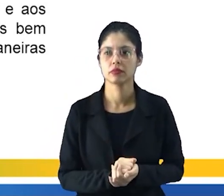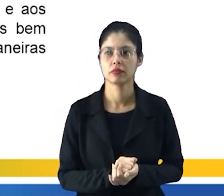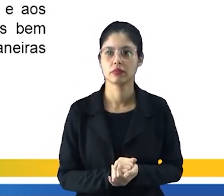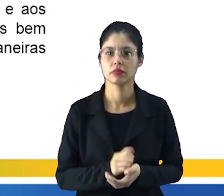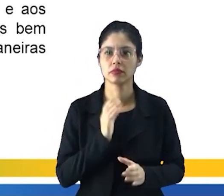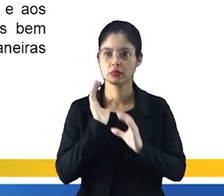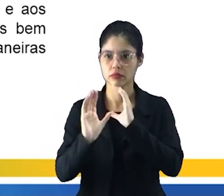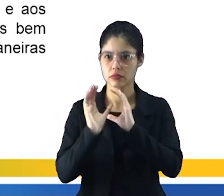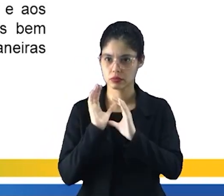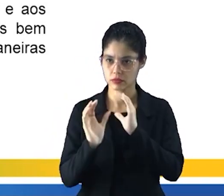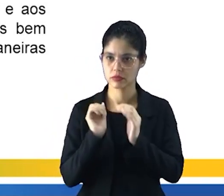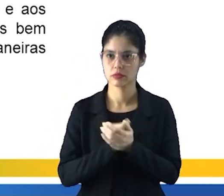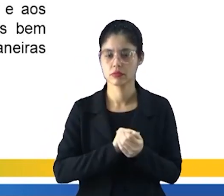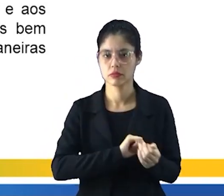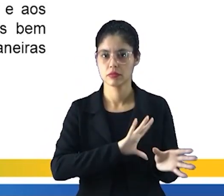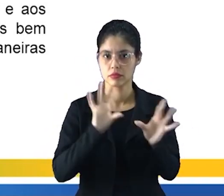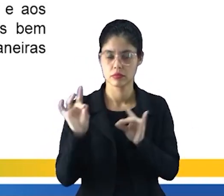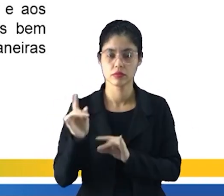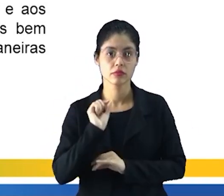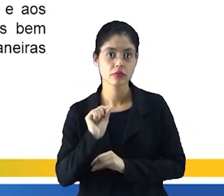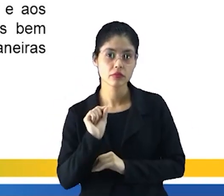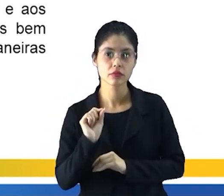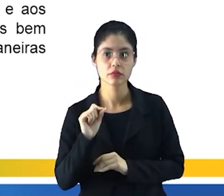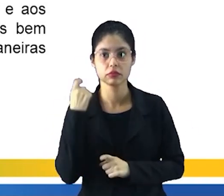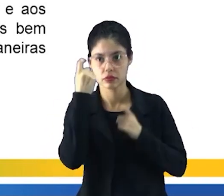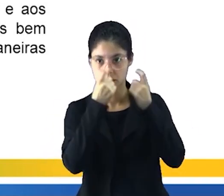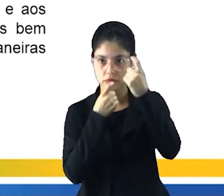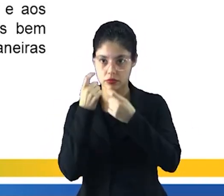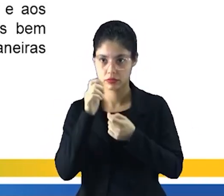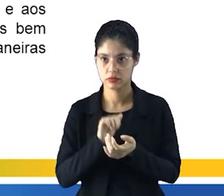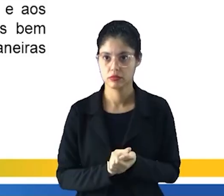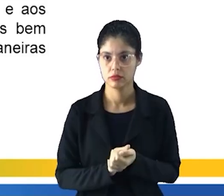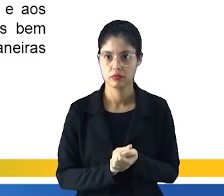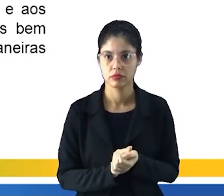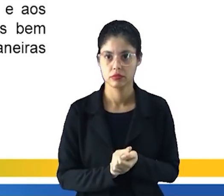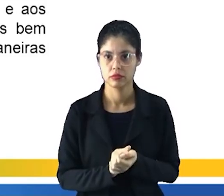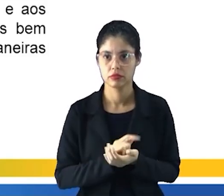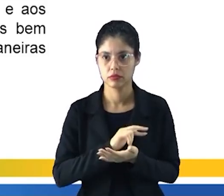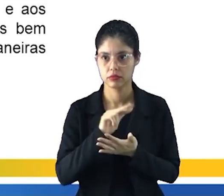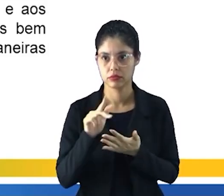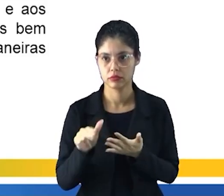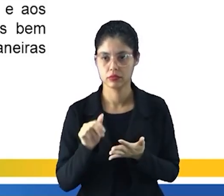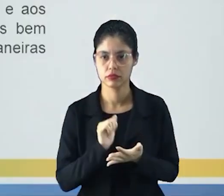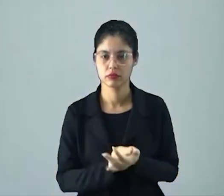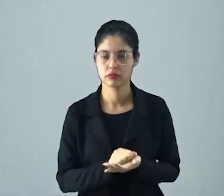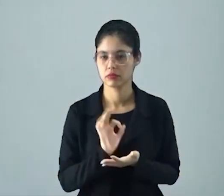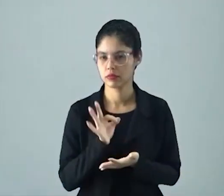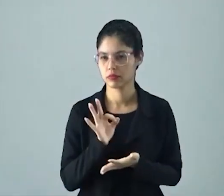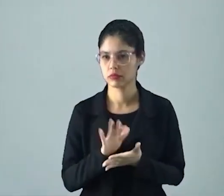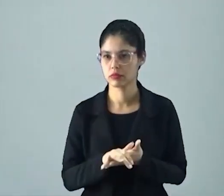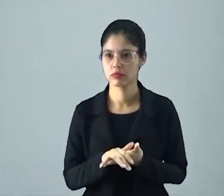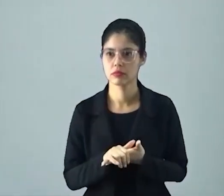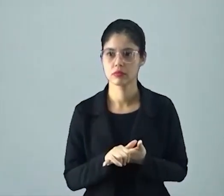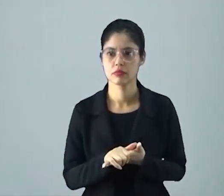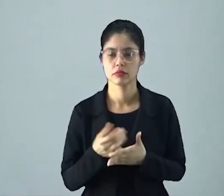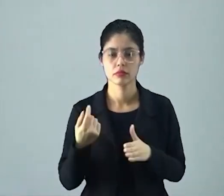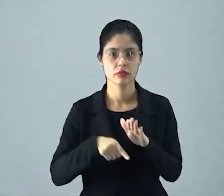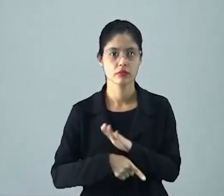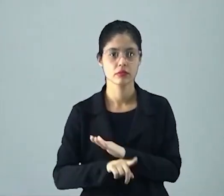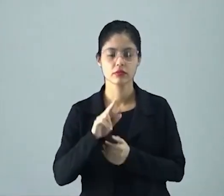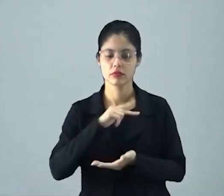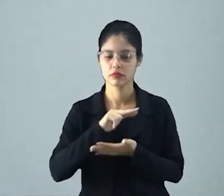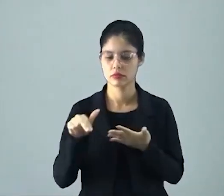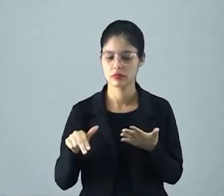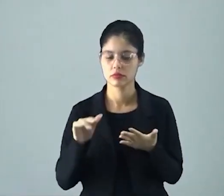né? Entendeu? Leva-se o que a expressarem-se de maneiras diversas, certo? Dentro aqui